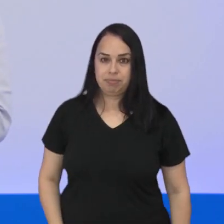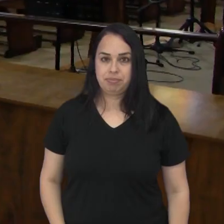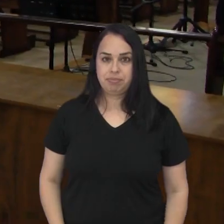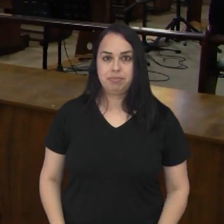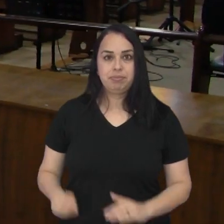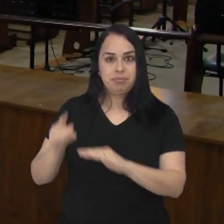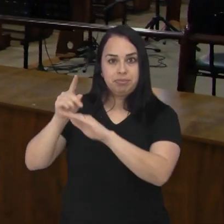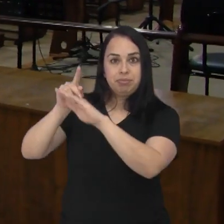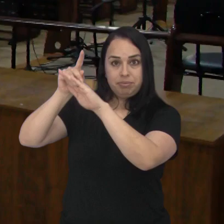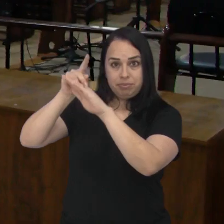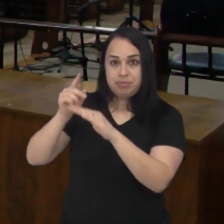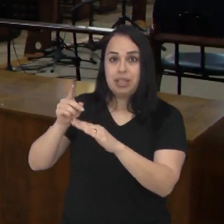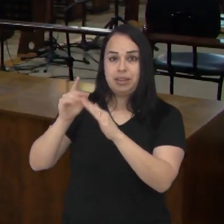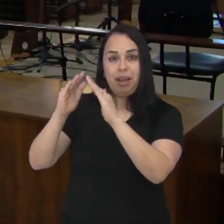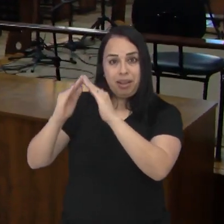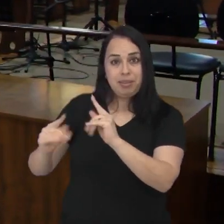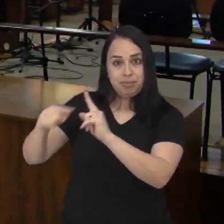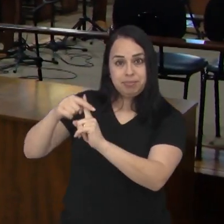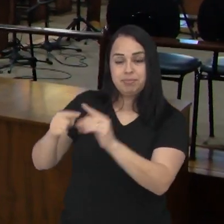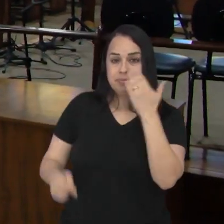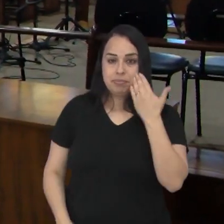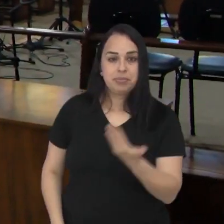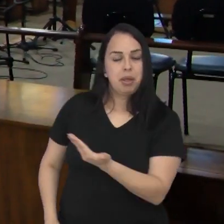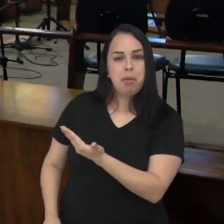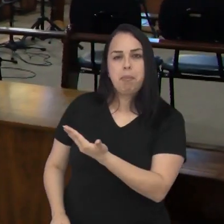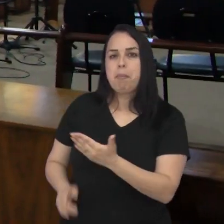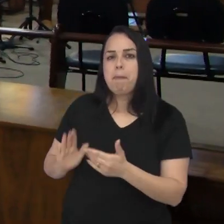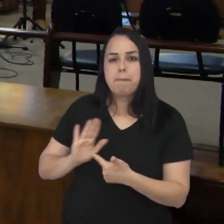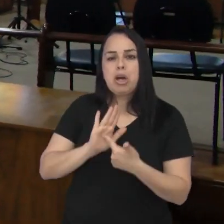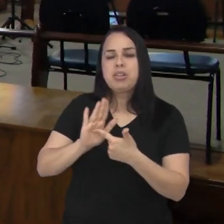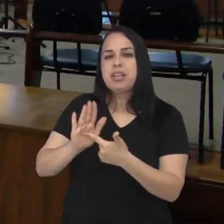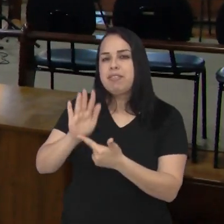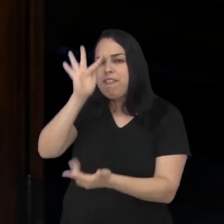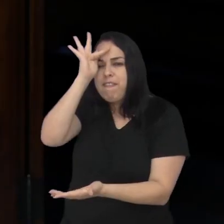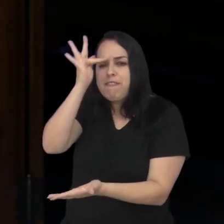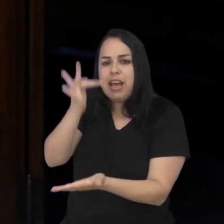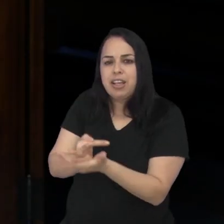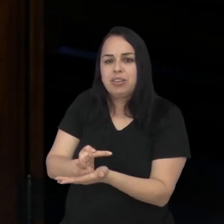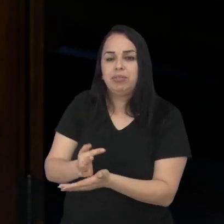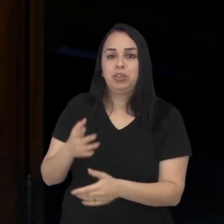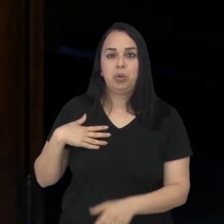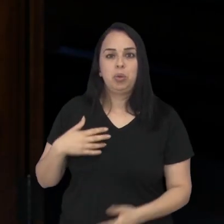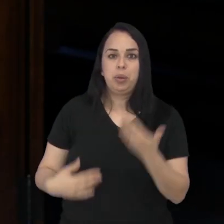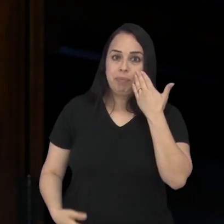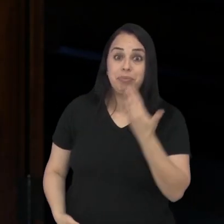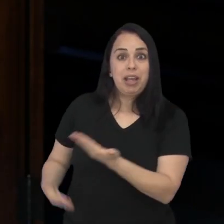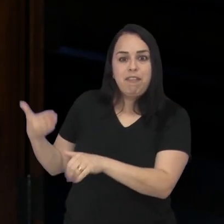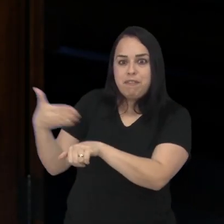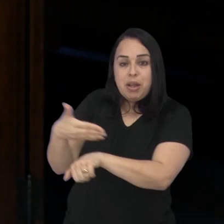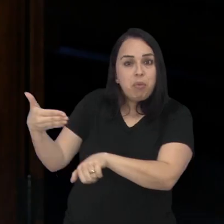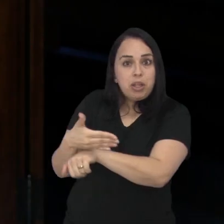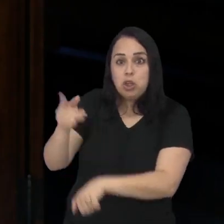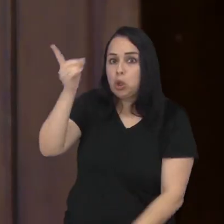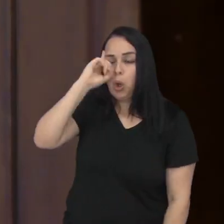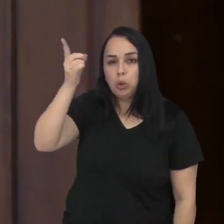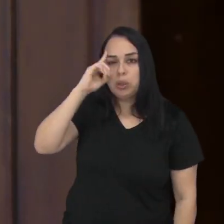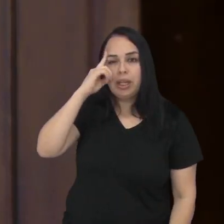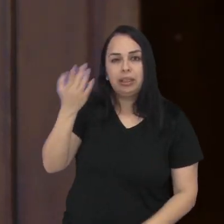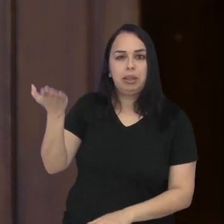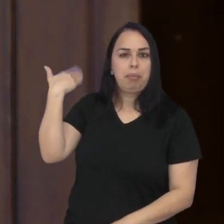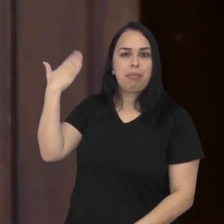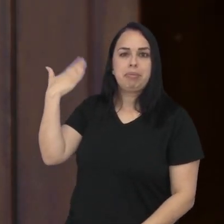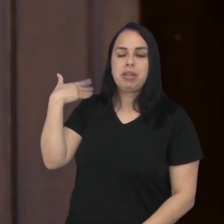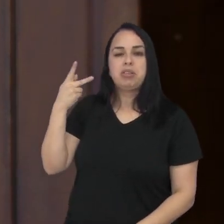cristãos. Na Paróquia Sagrada Família, demonstrações diárias de fé. O Rafael está aqui todos os dias. O que para